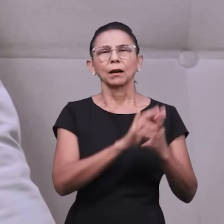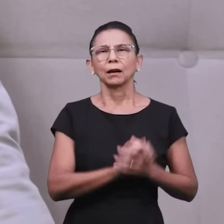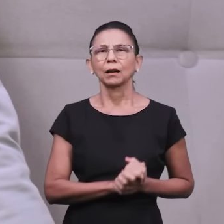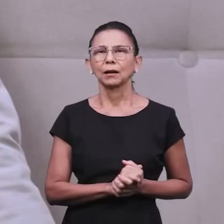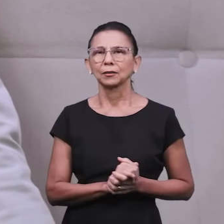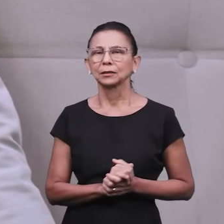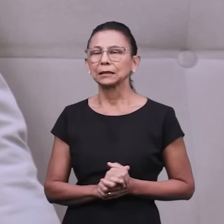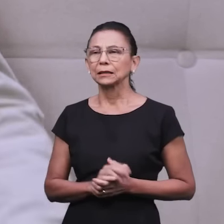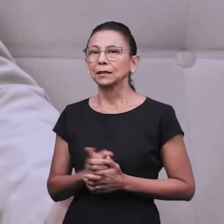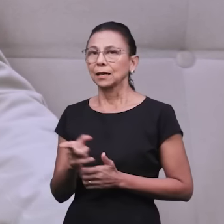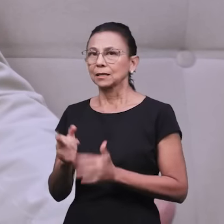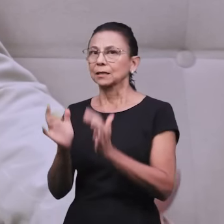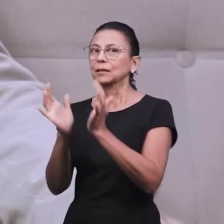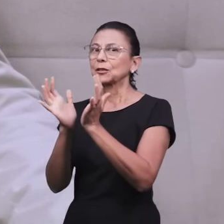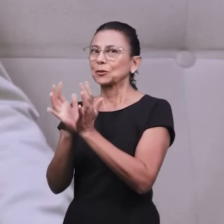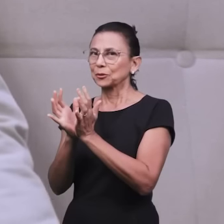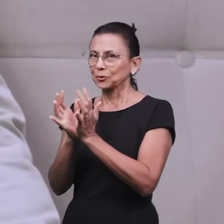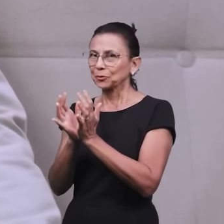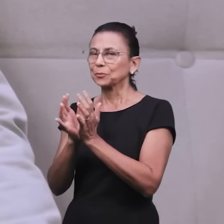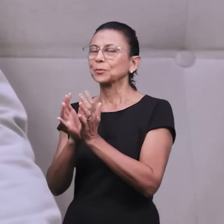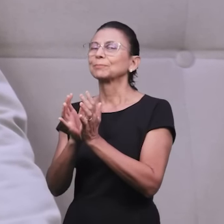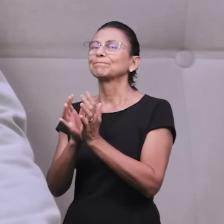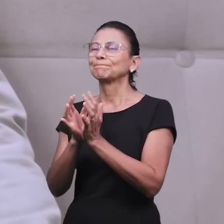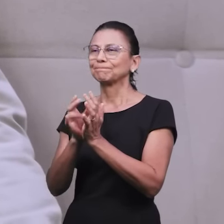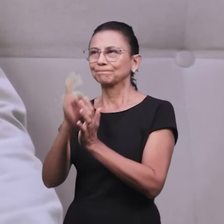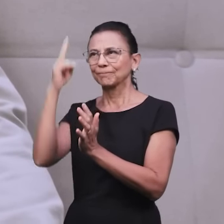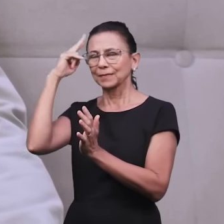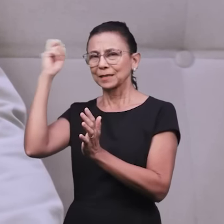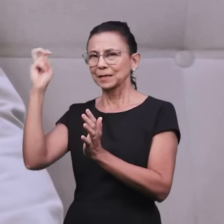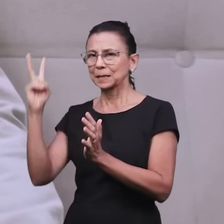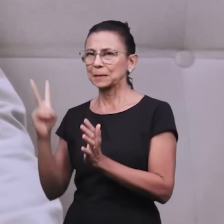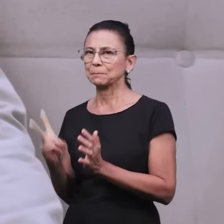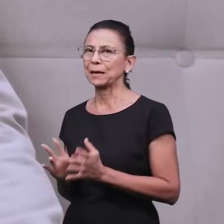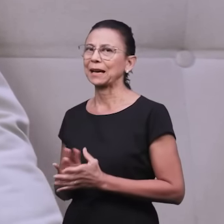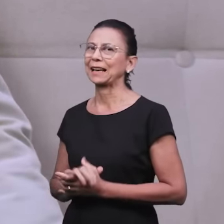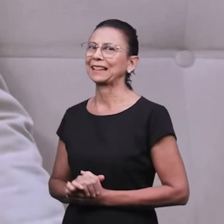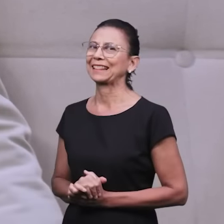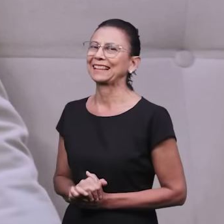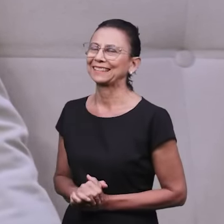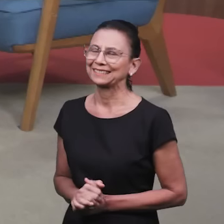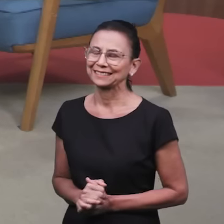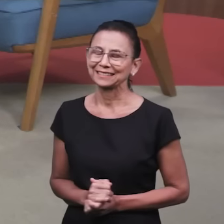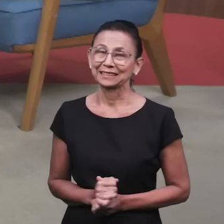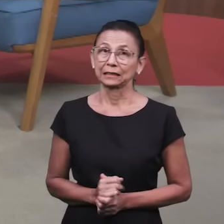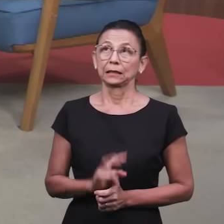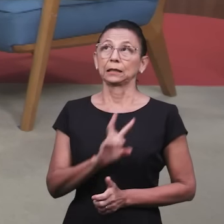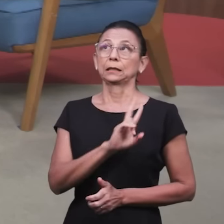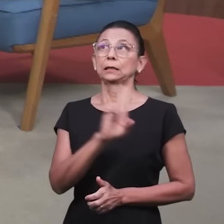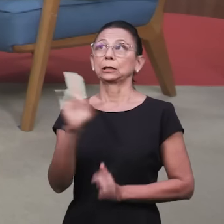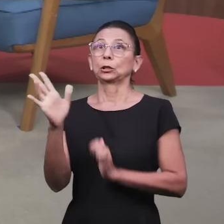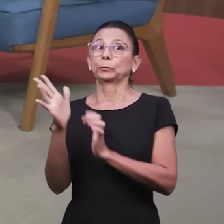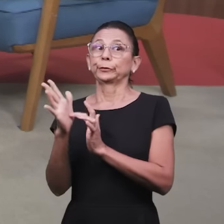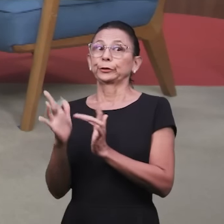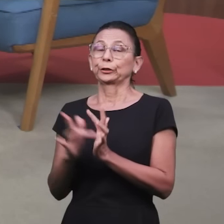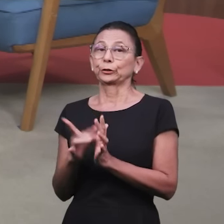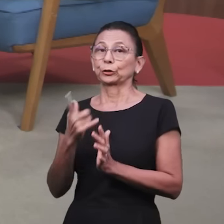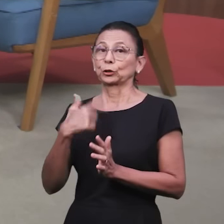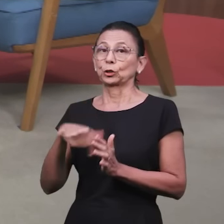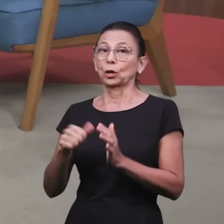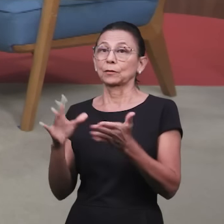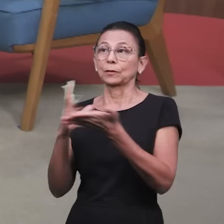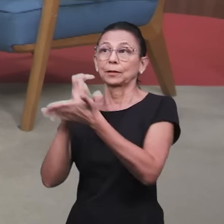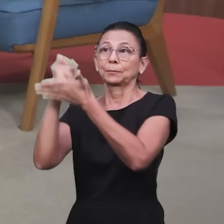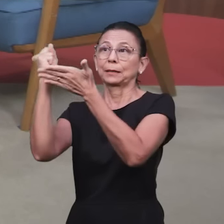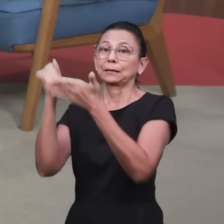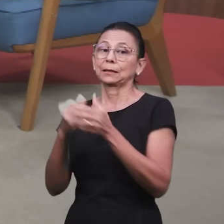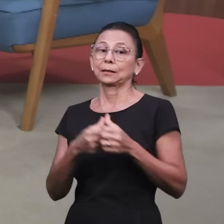azeite. Eu, O Espírito Santo. em nome de Jesus, nós não estaremos aqui para ouvir esses questionamentos. Estamos lutando